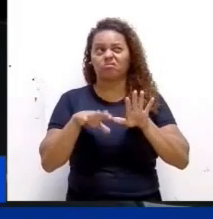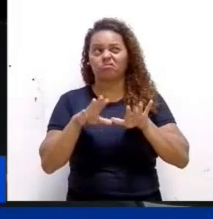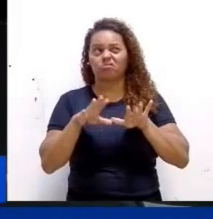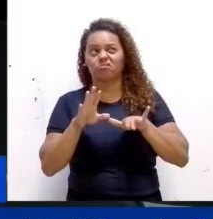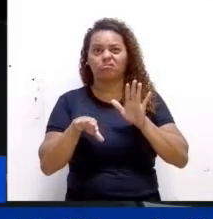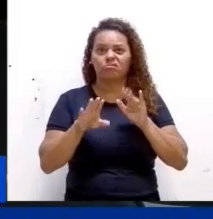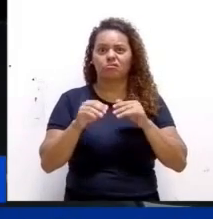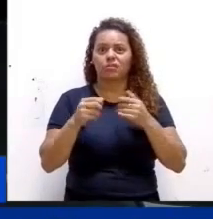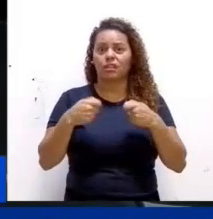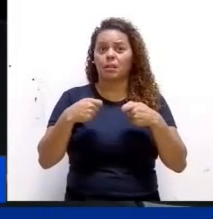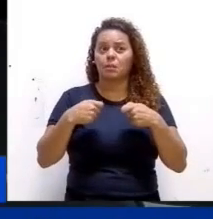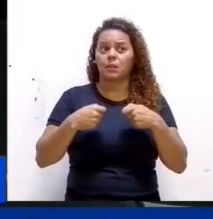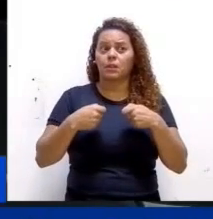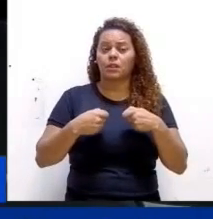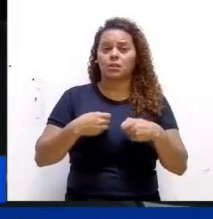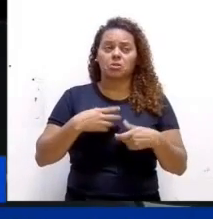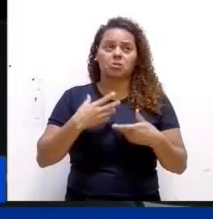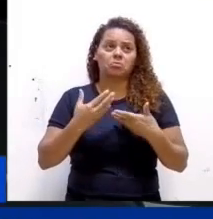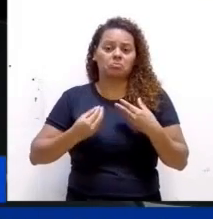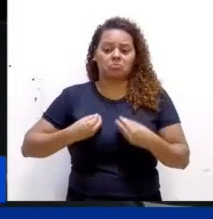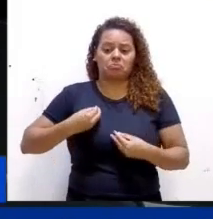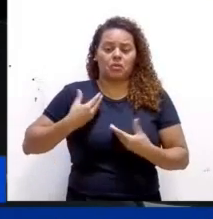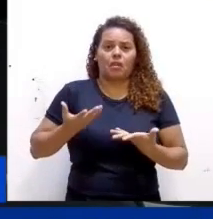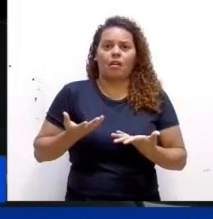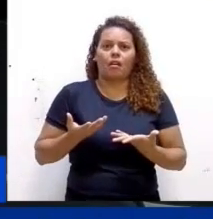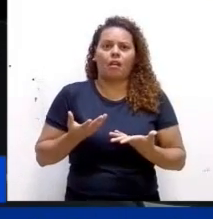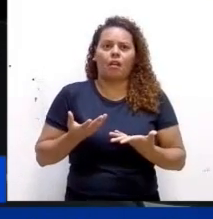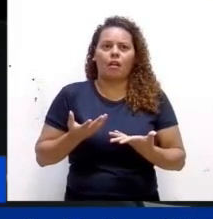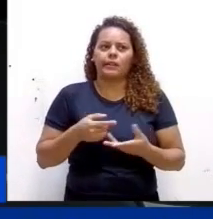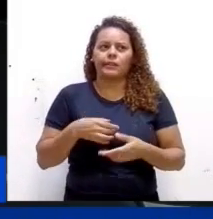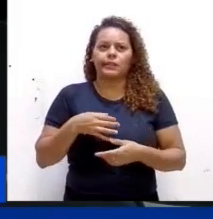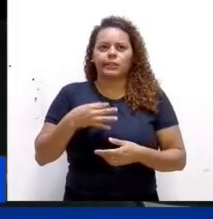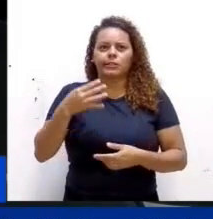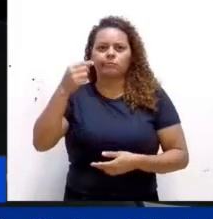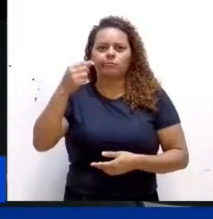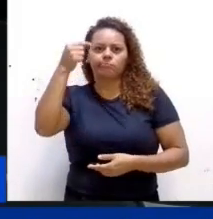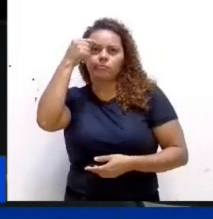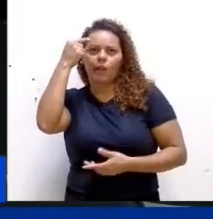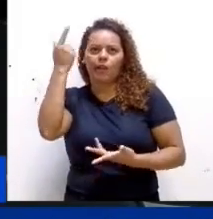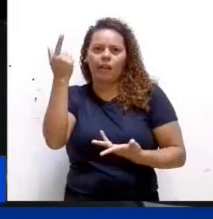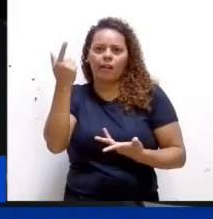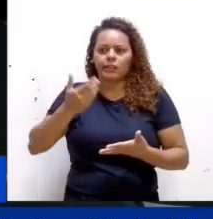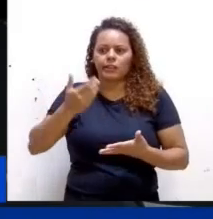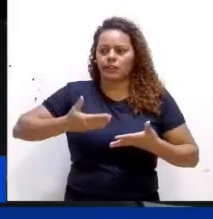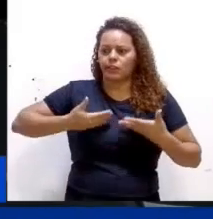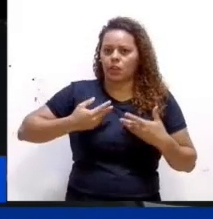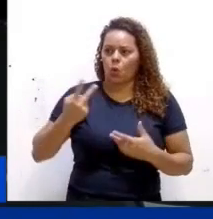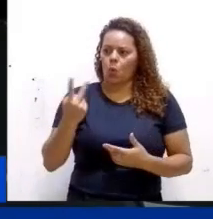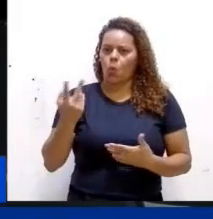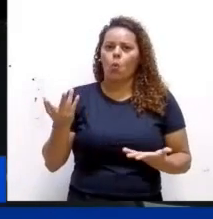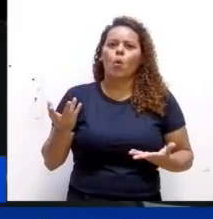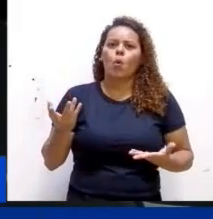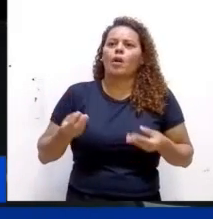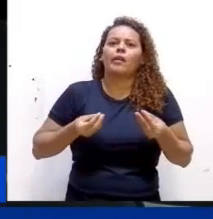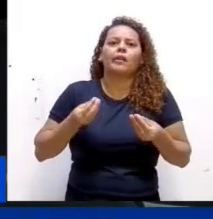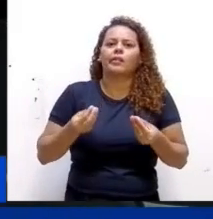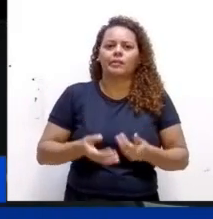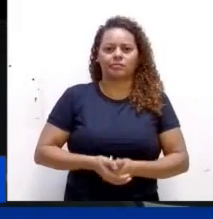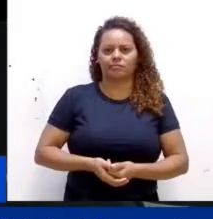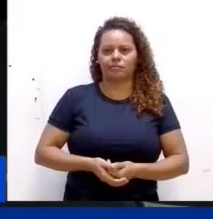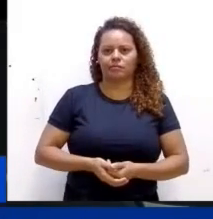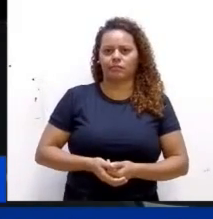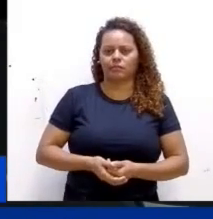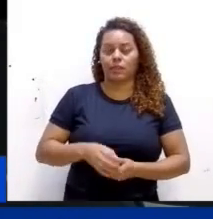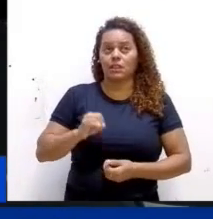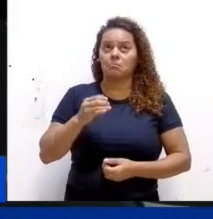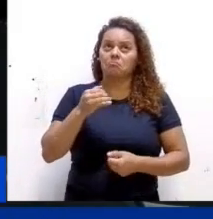da intensidade, da intenção, do sentimento, do ânimos, que a gente chama no direito,